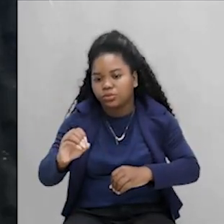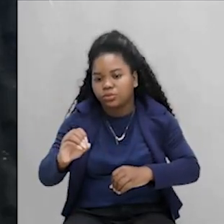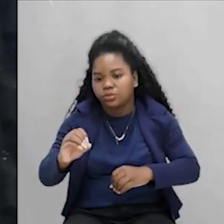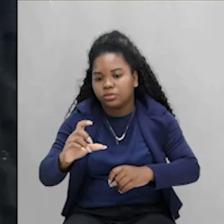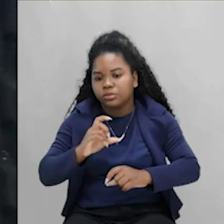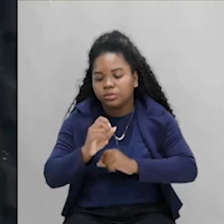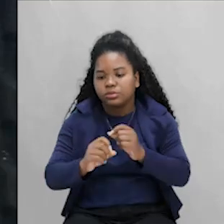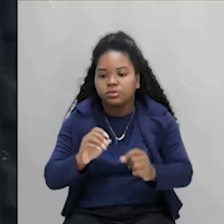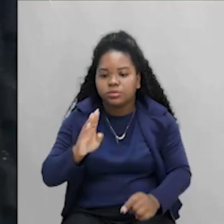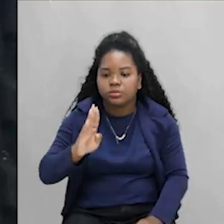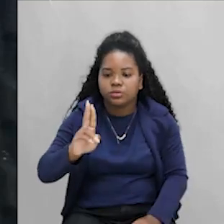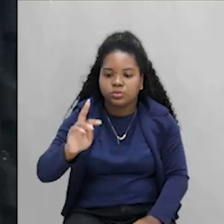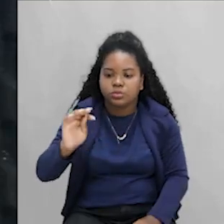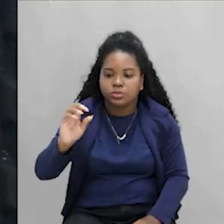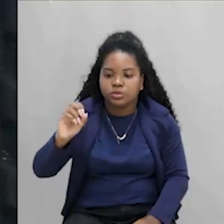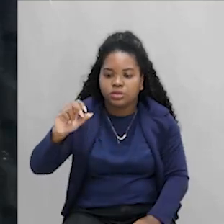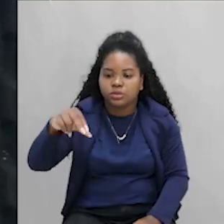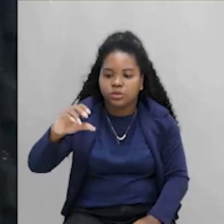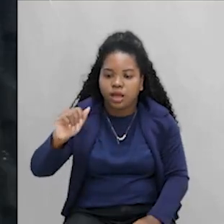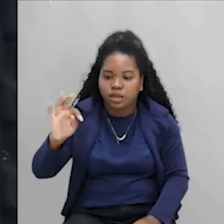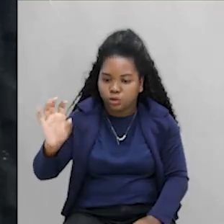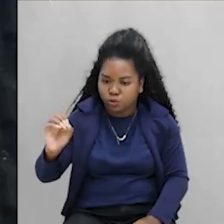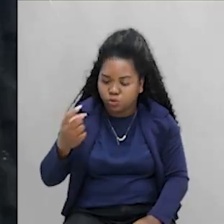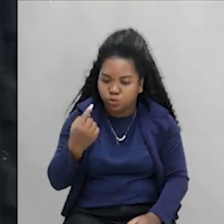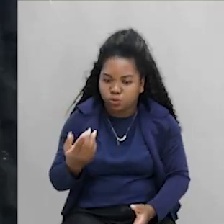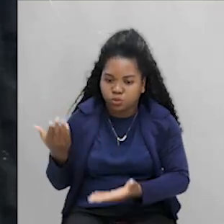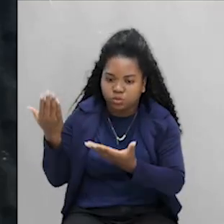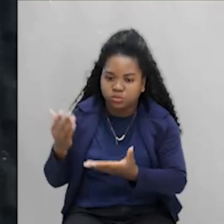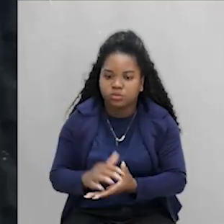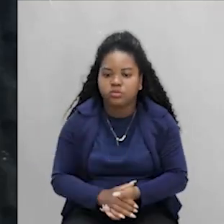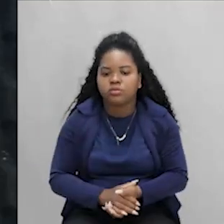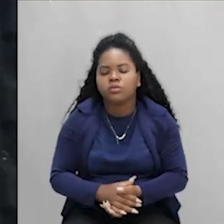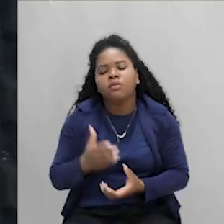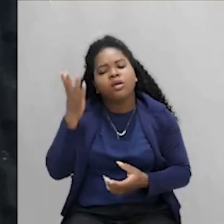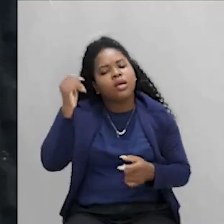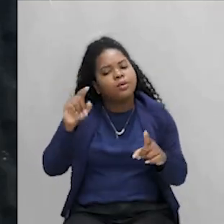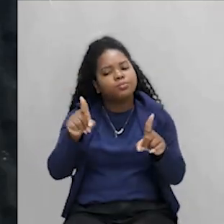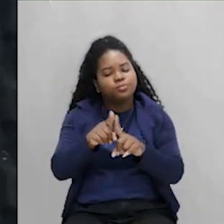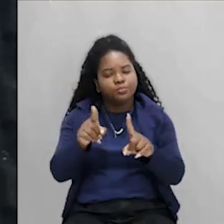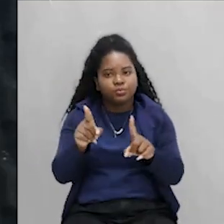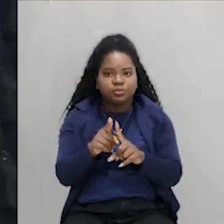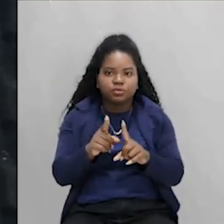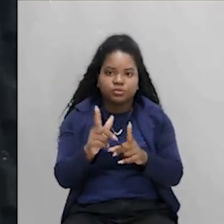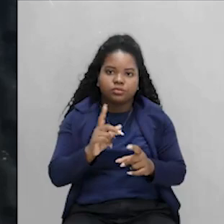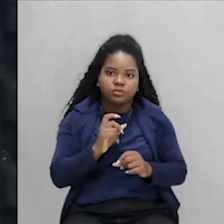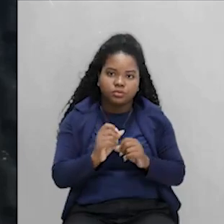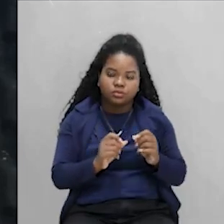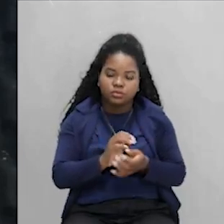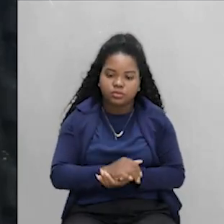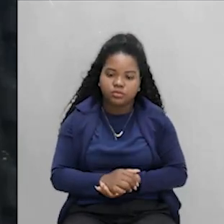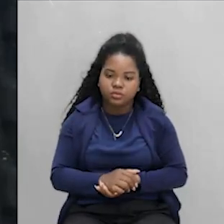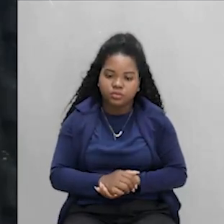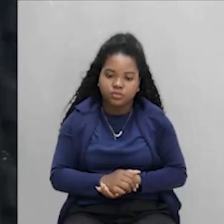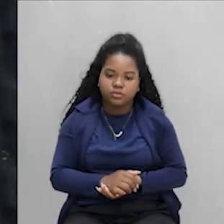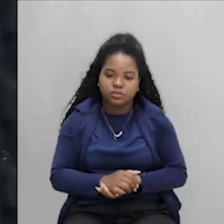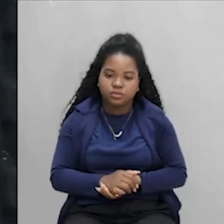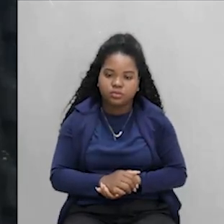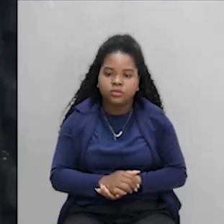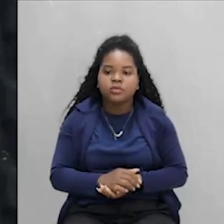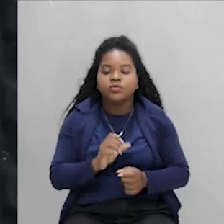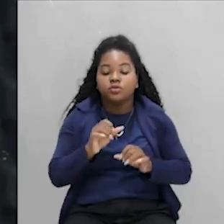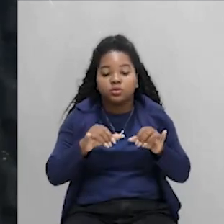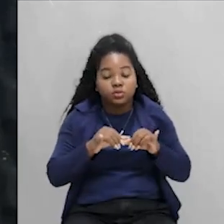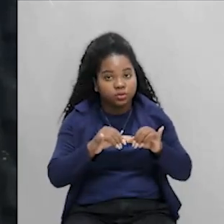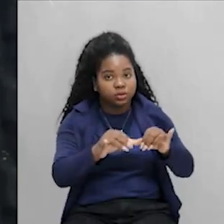né butanoato de butila turminha você sabe que nós temos se você fosse o mercado você vai encontrar